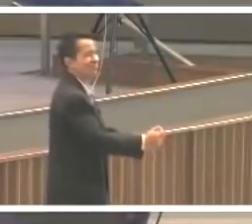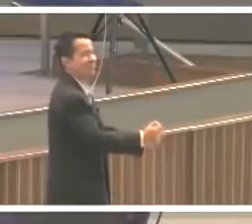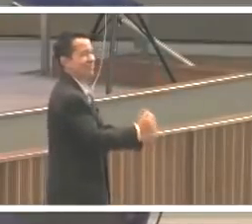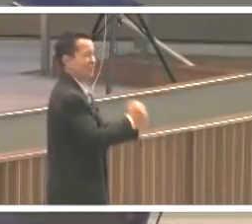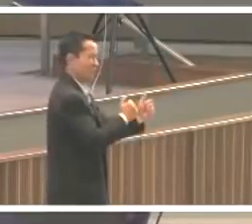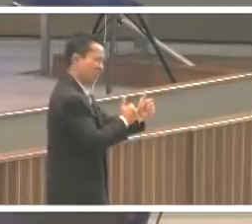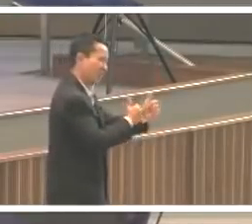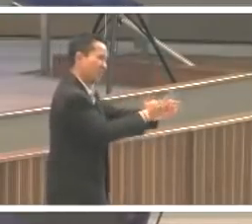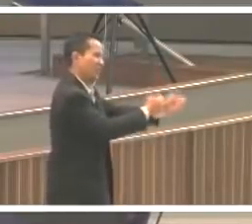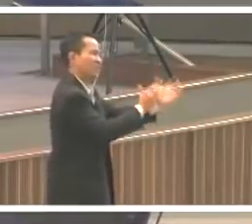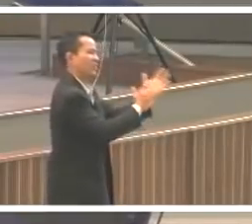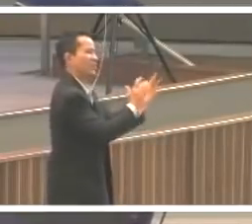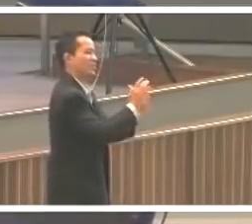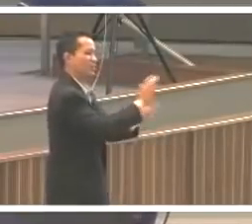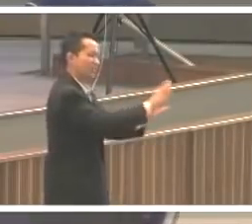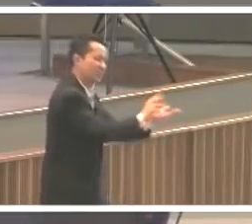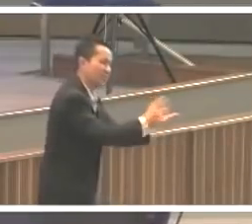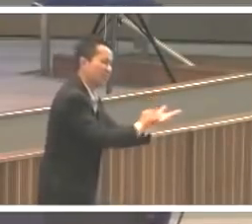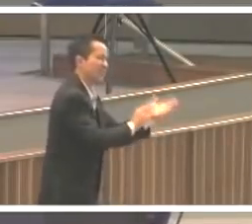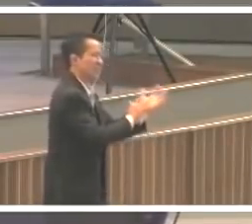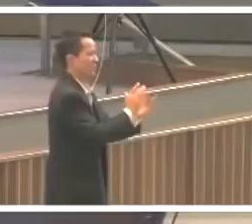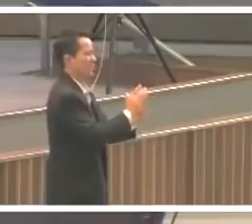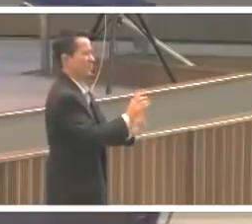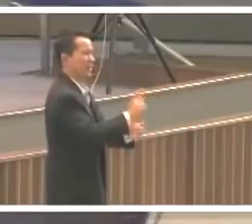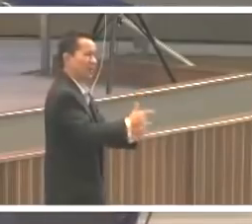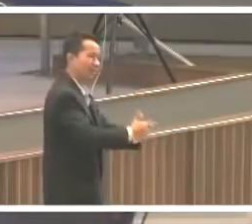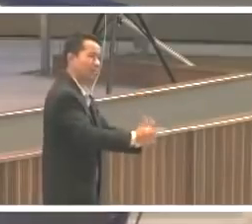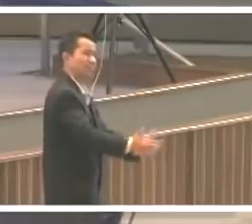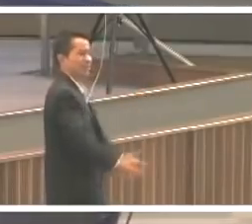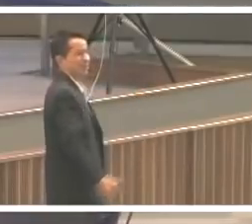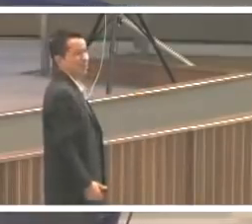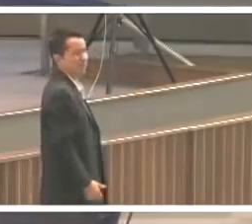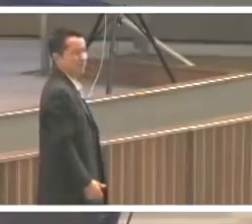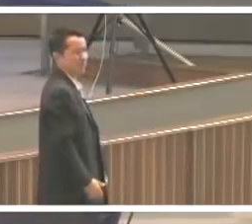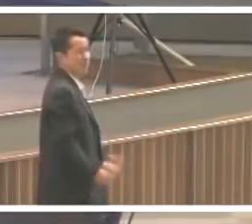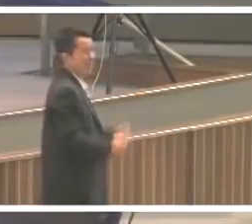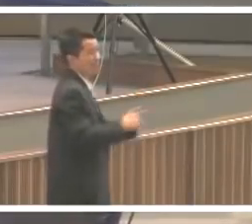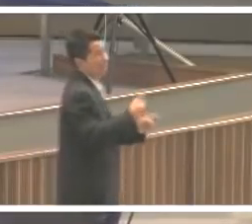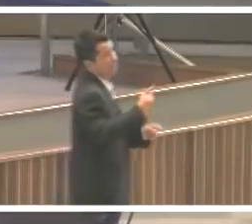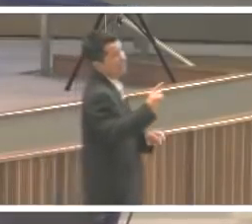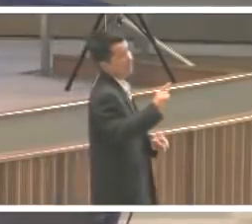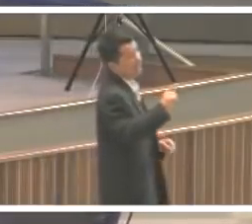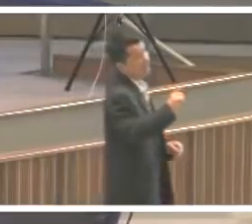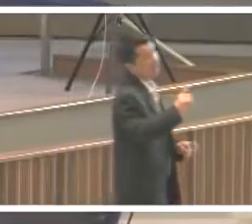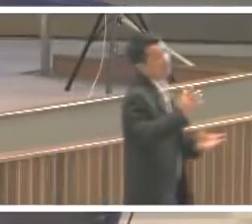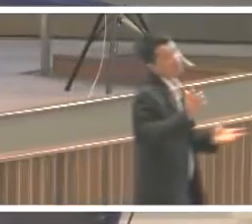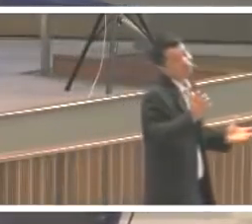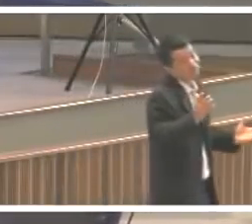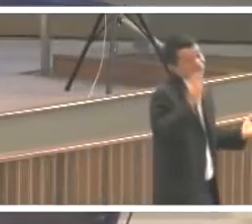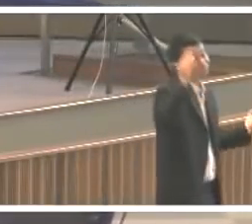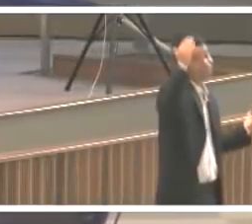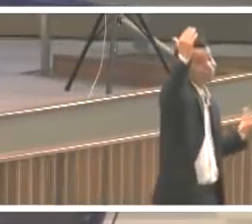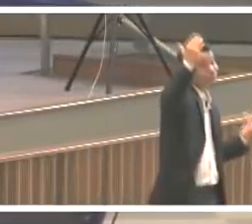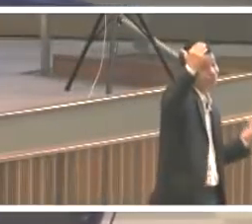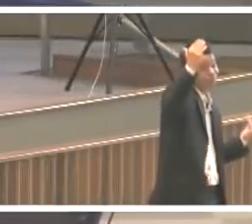na vida da gente. Muitos de nós somos parecidos com esse povo, nós percebemos as ações de